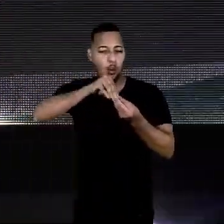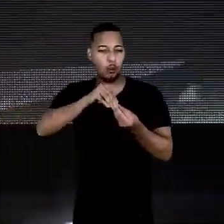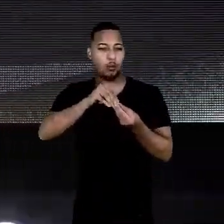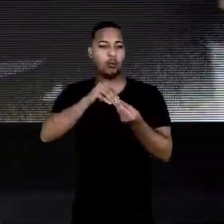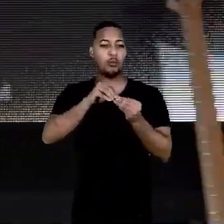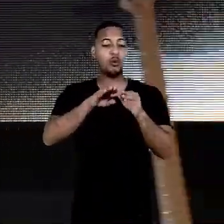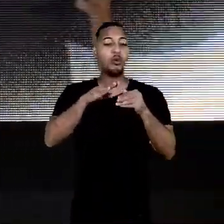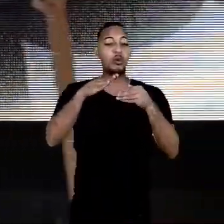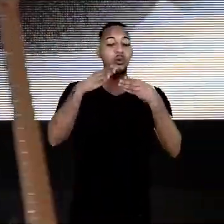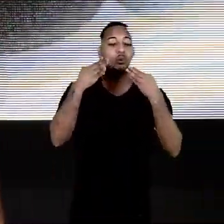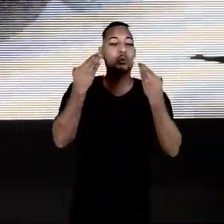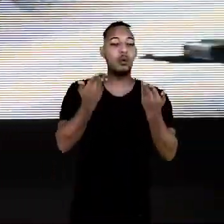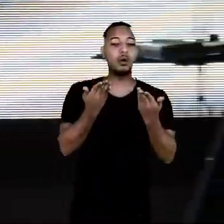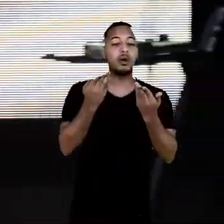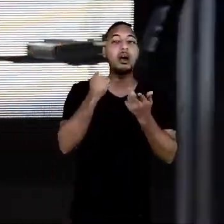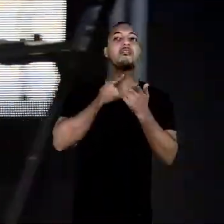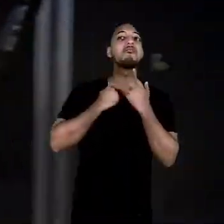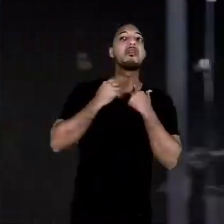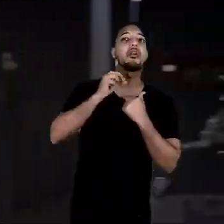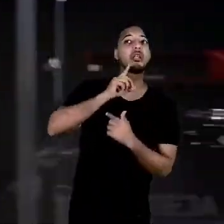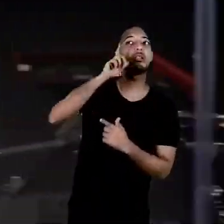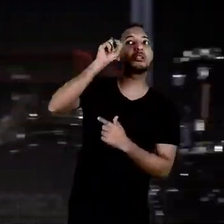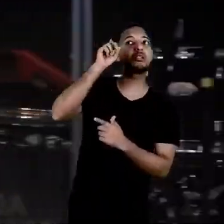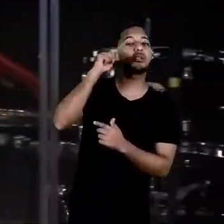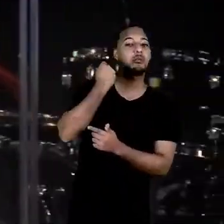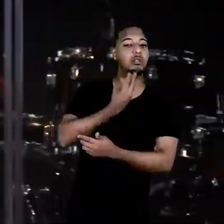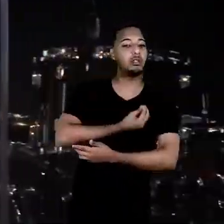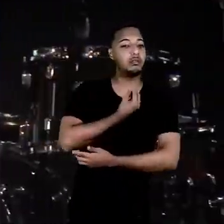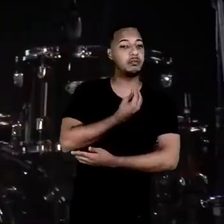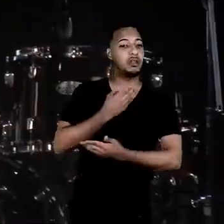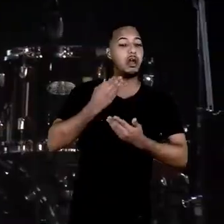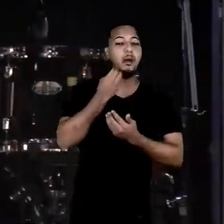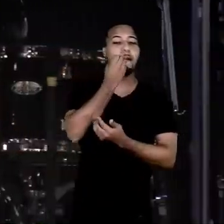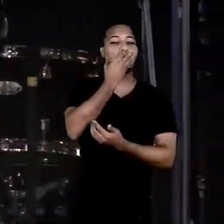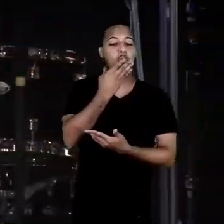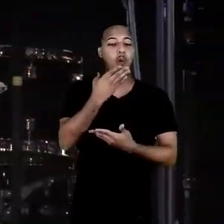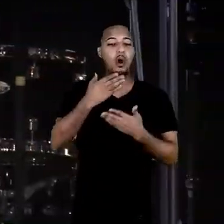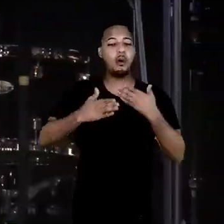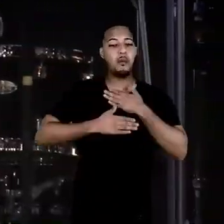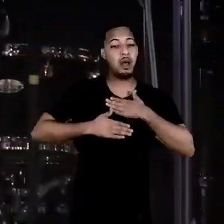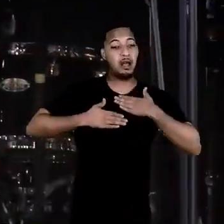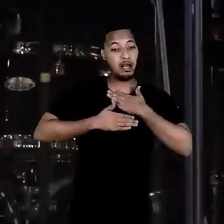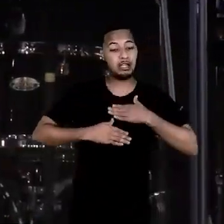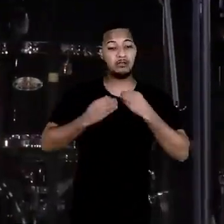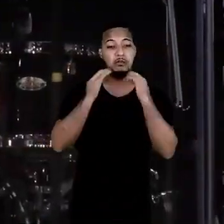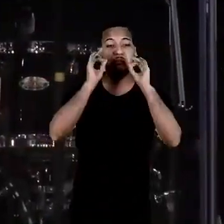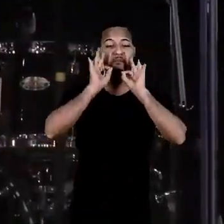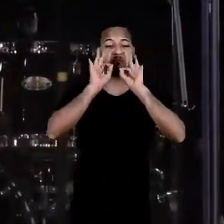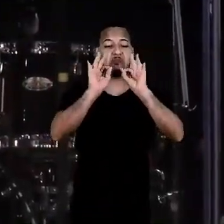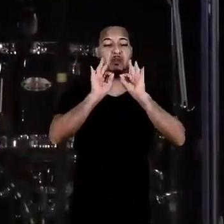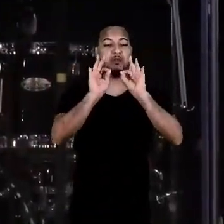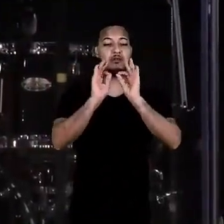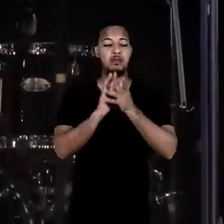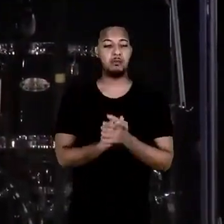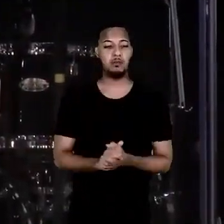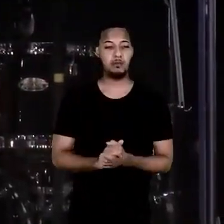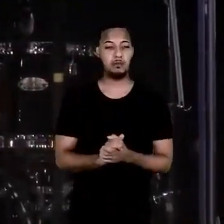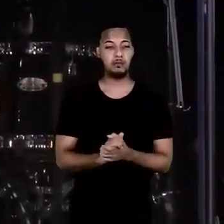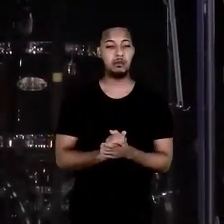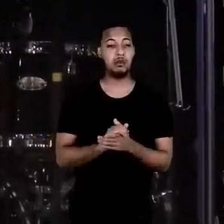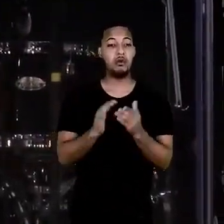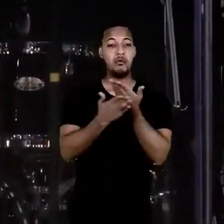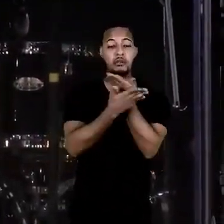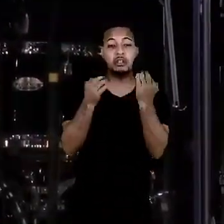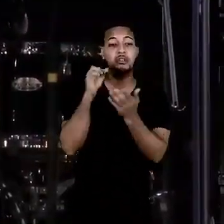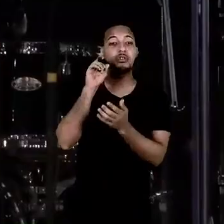é a vontade de Deus, boa, agradável e perfeita. Você só vai entender a vontade de Deus na sua